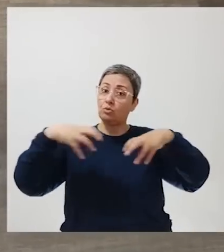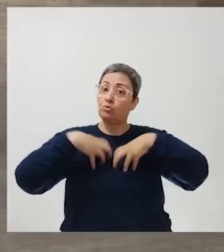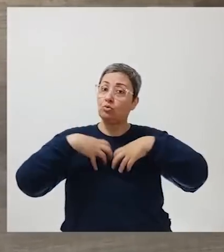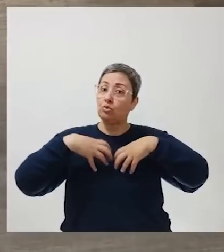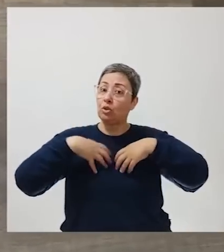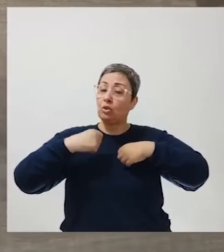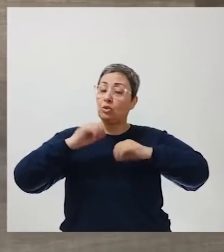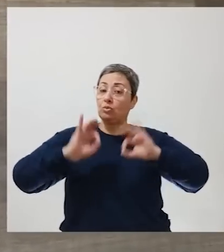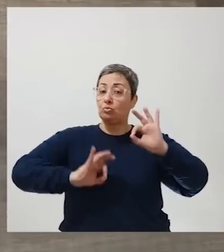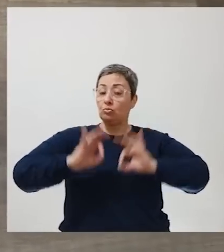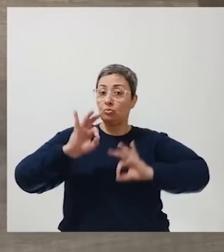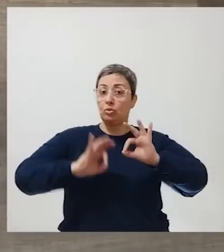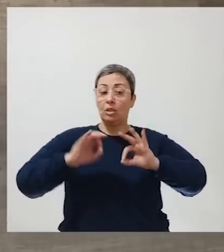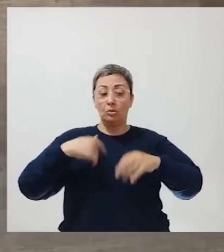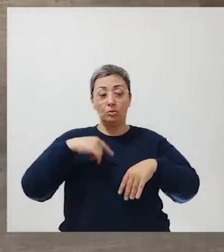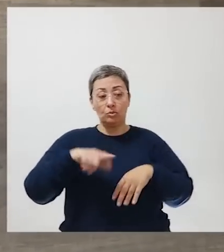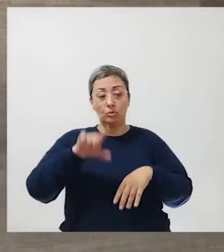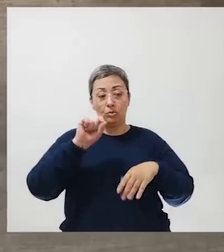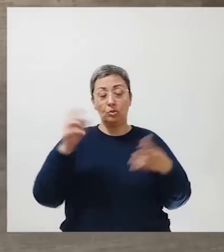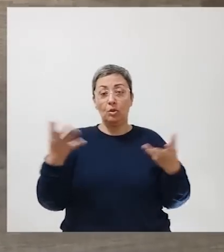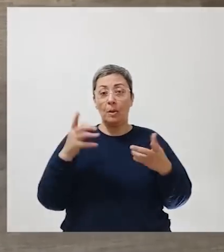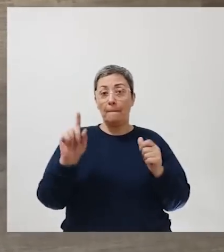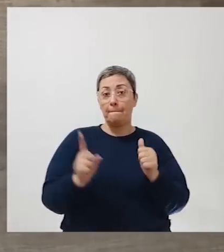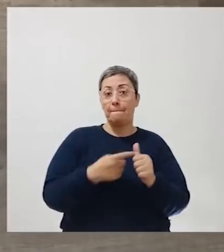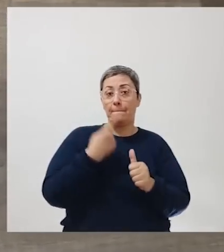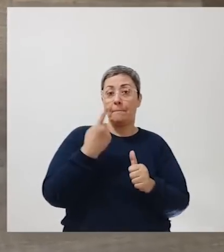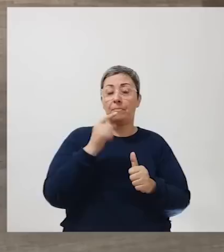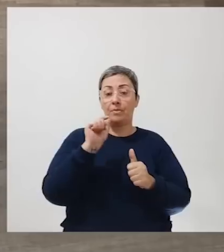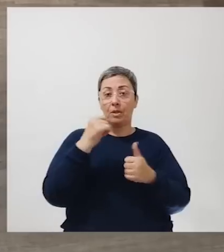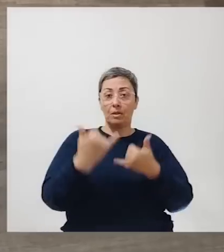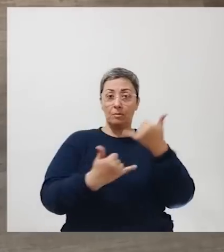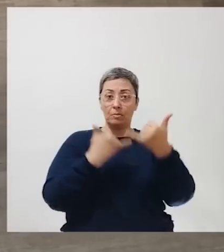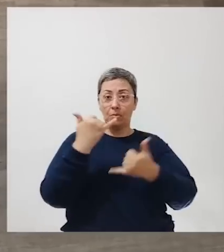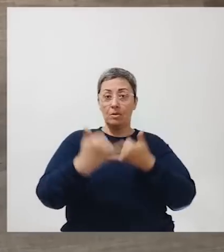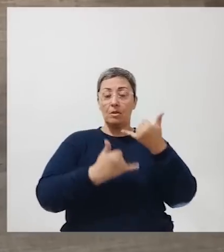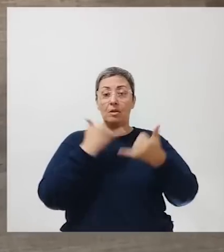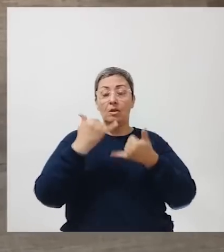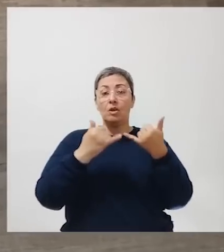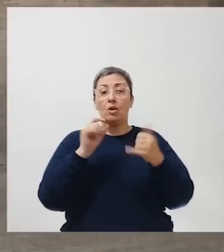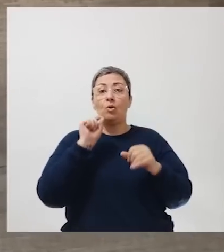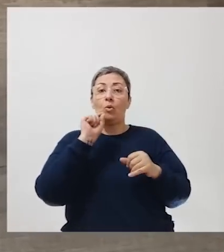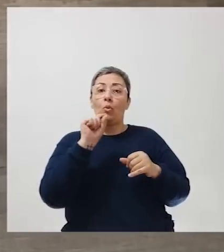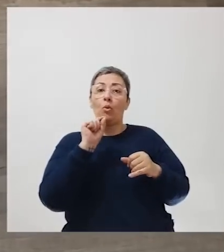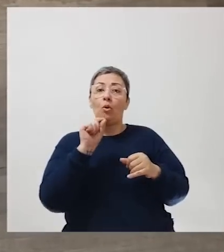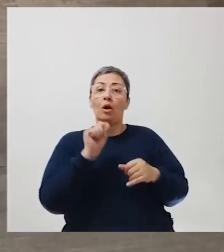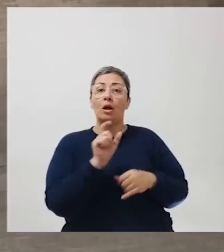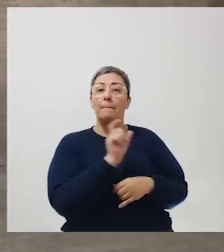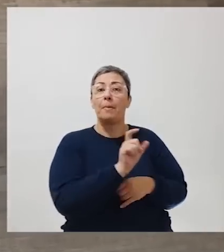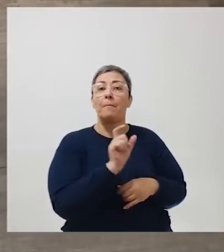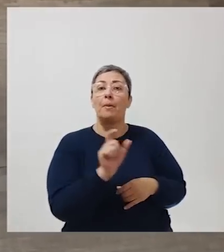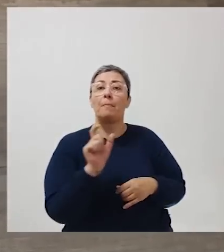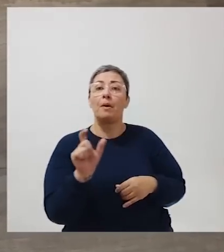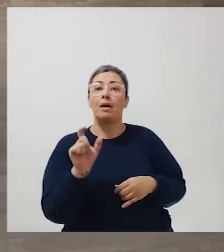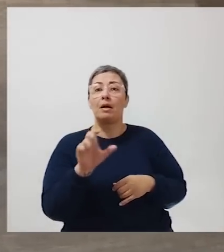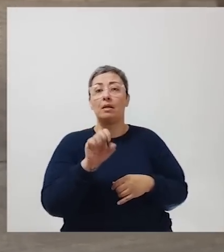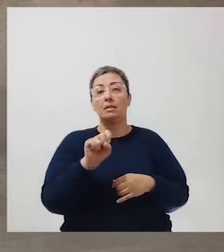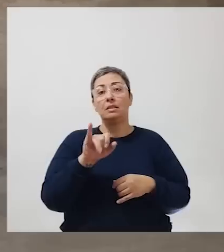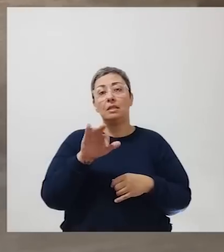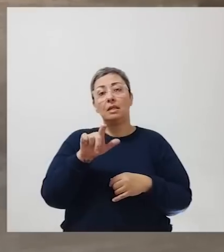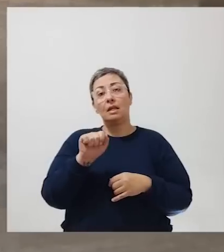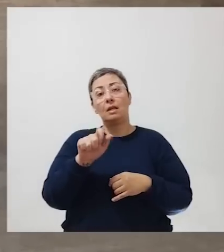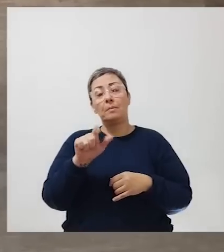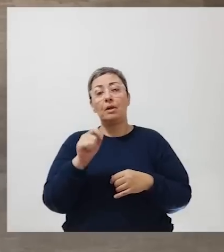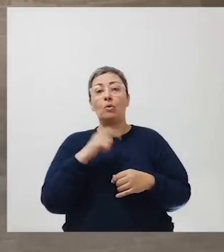fazer. Eu escolhi essa. Primeiro, brincar com a noção de sílaba, ou seja, quantos